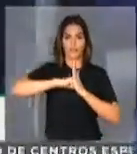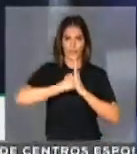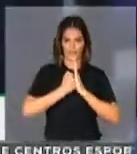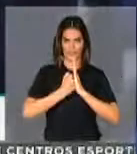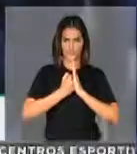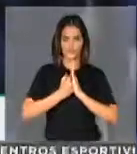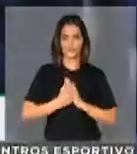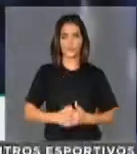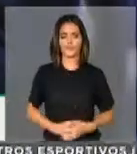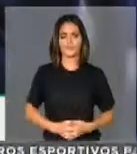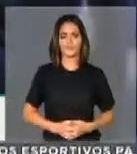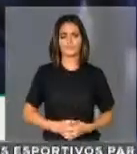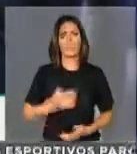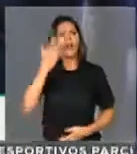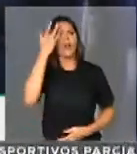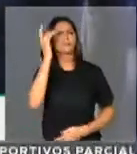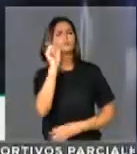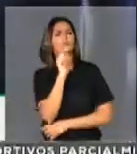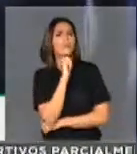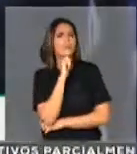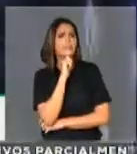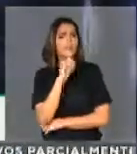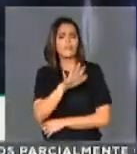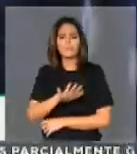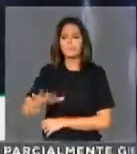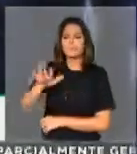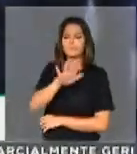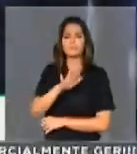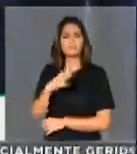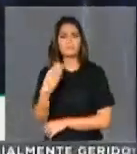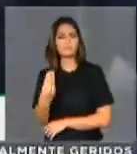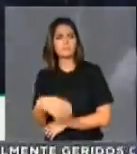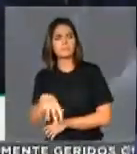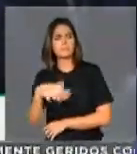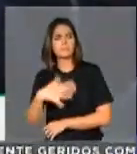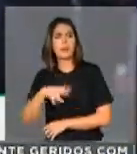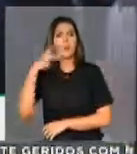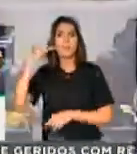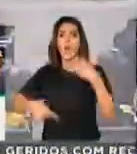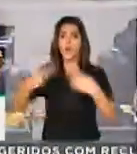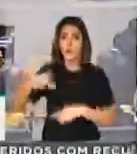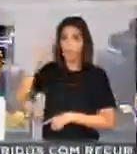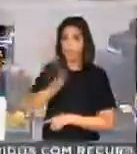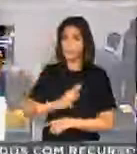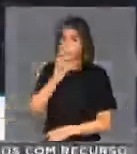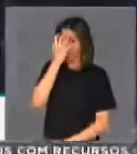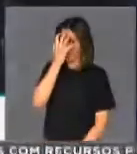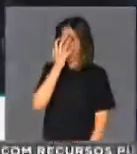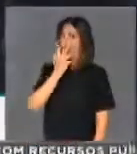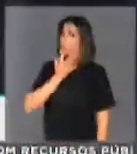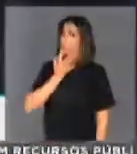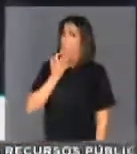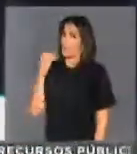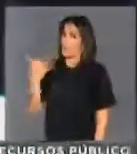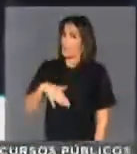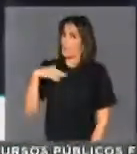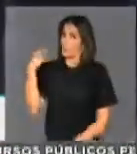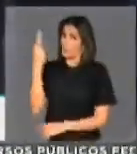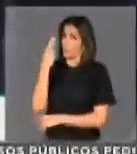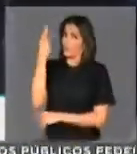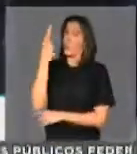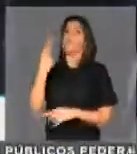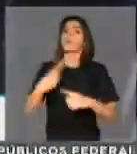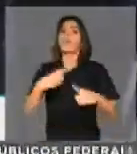obstrução. Nós achamos que a situação política do país é extremamente grave. Grave porque nós vemos uma